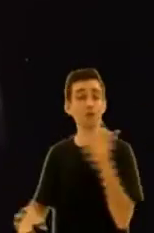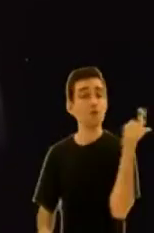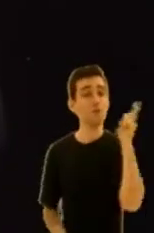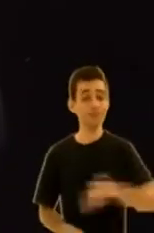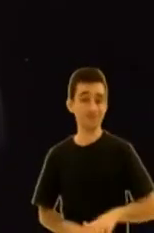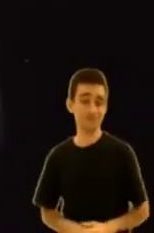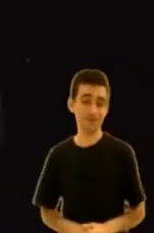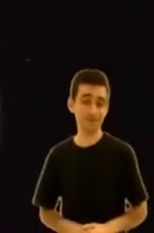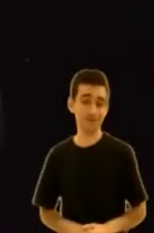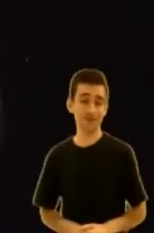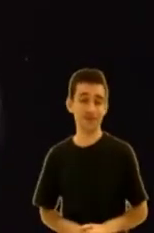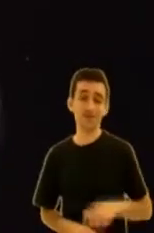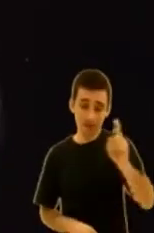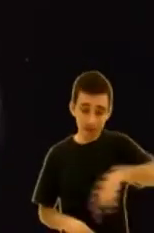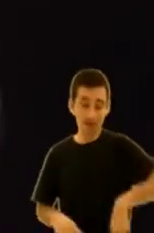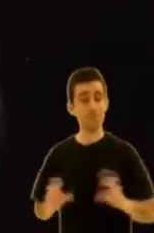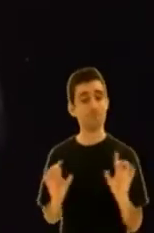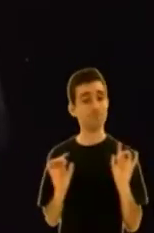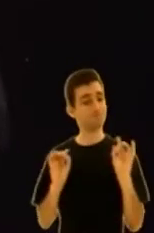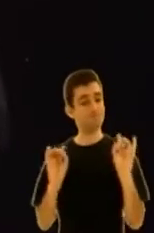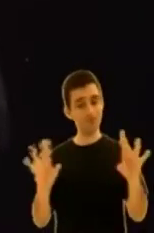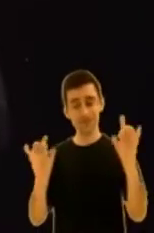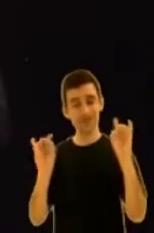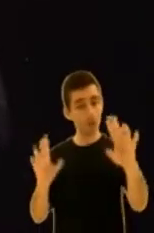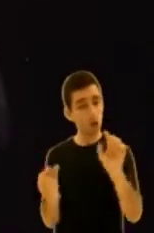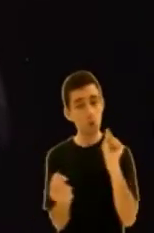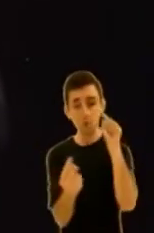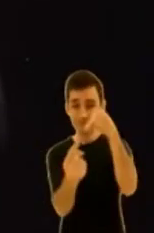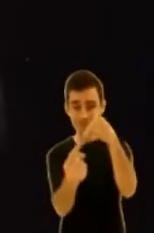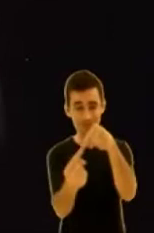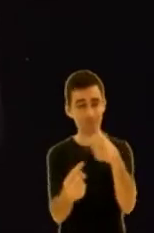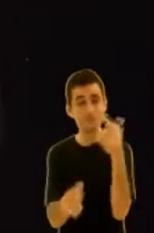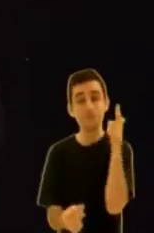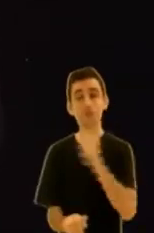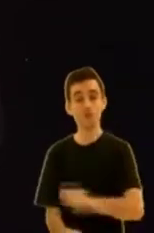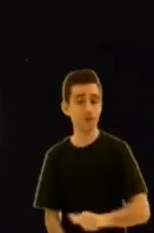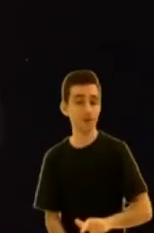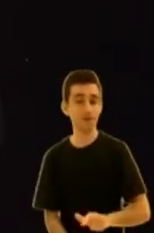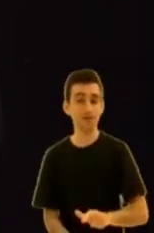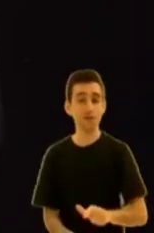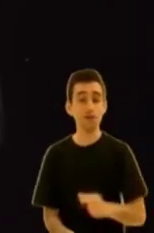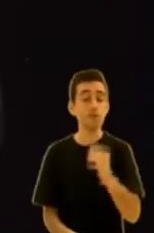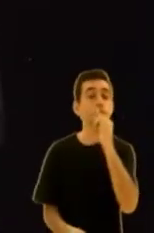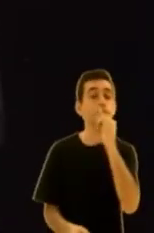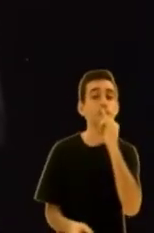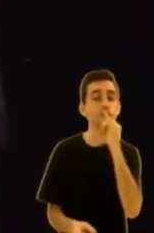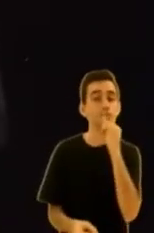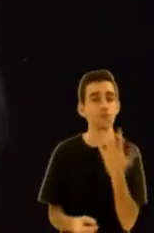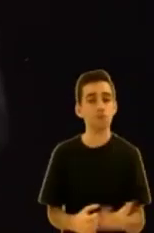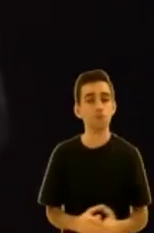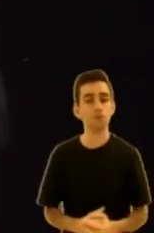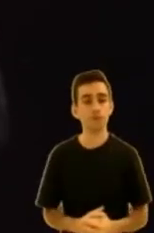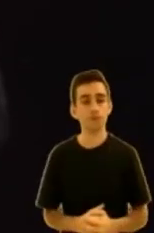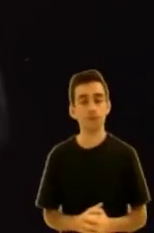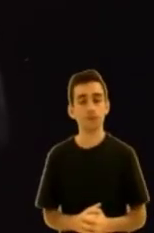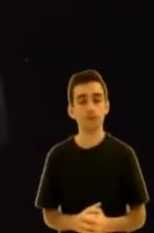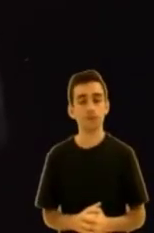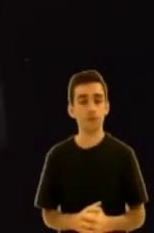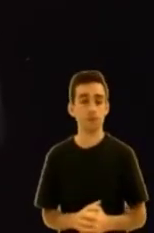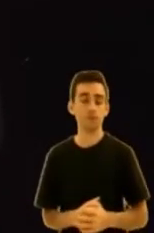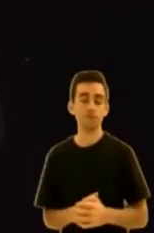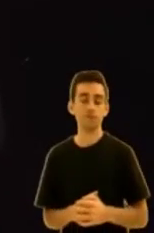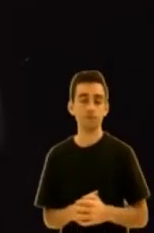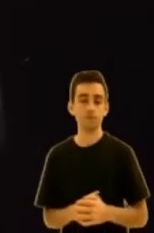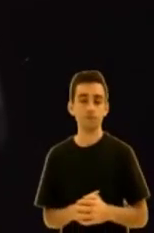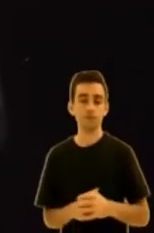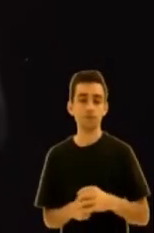é especialmente objetivo nas ações, por exemplo, do mobiliário escolar. É uma ação que o FNDE